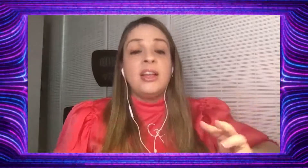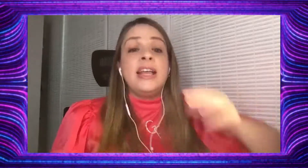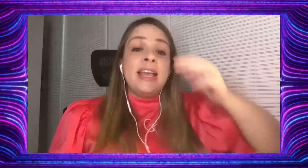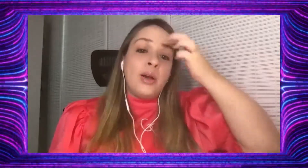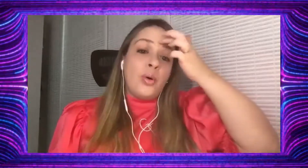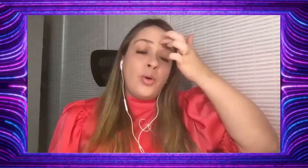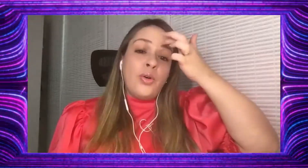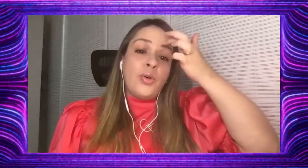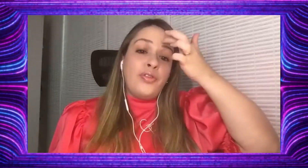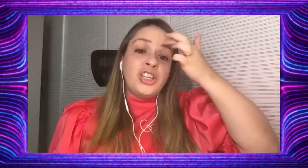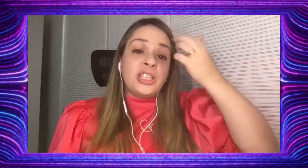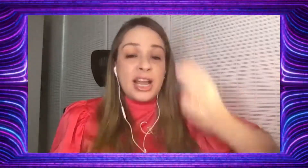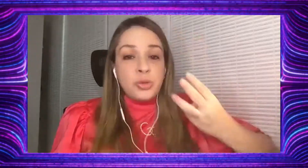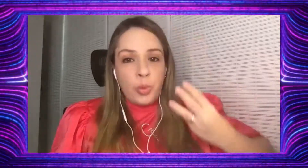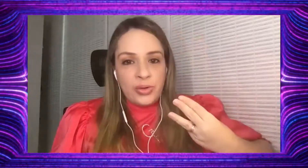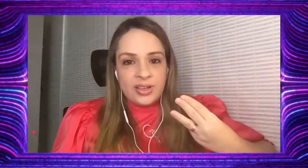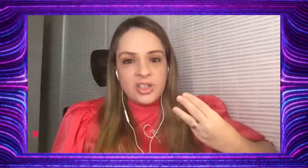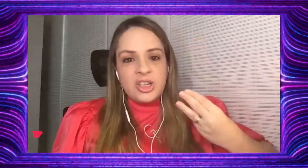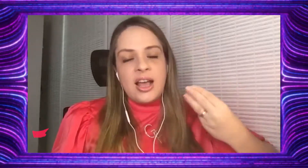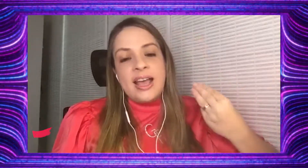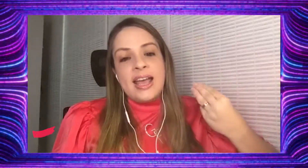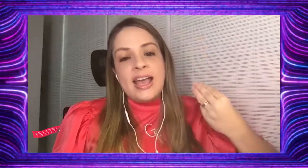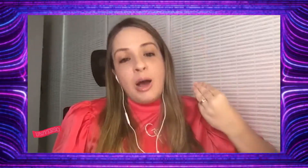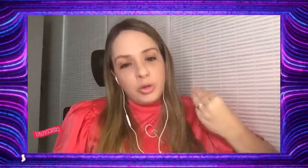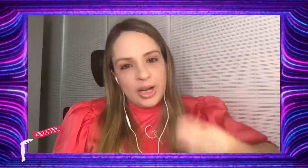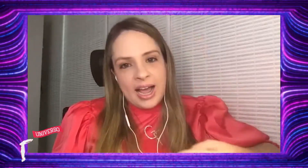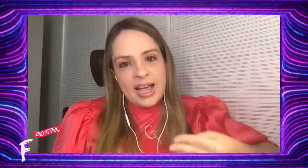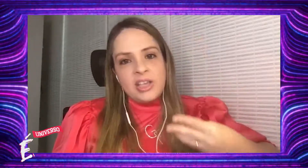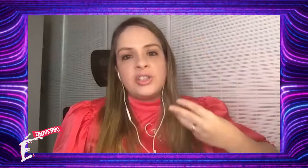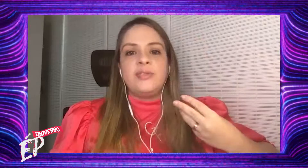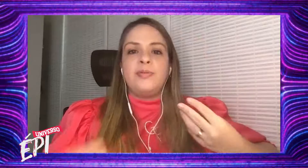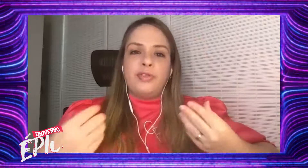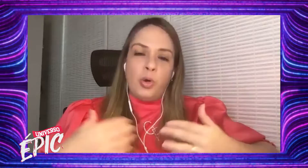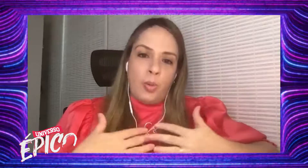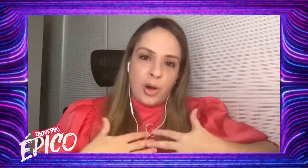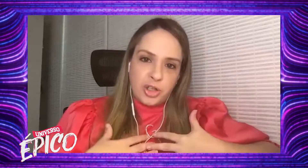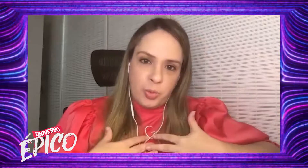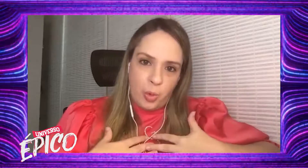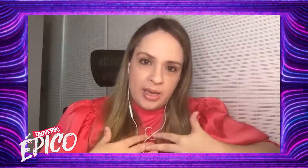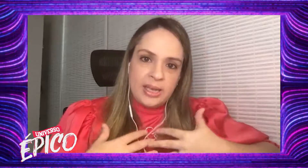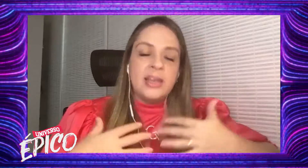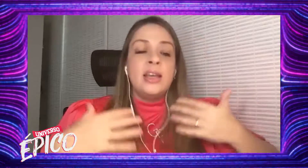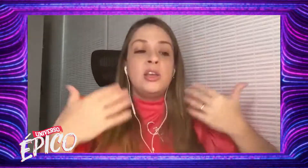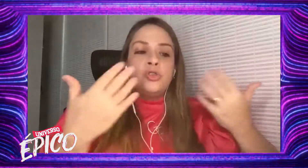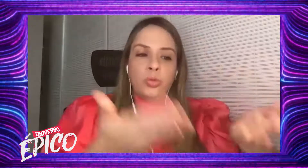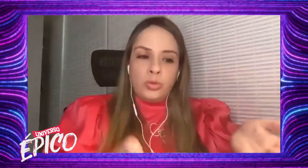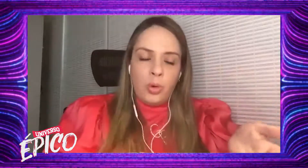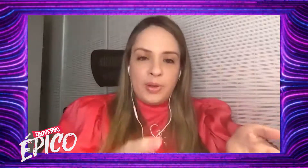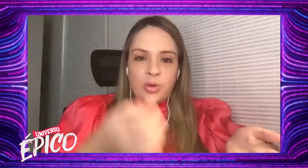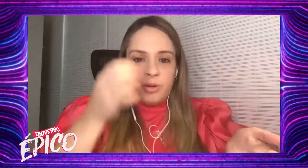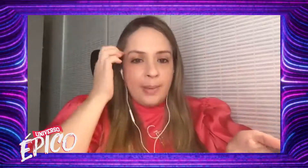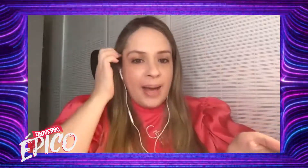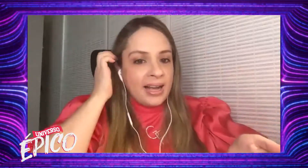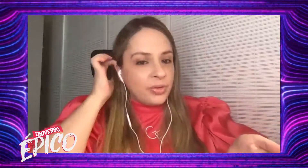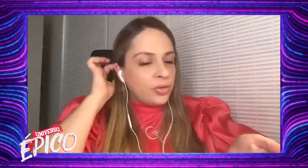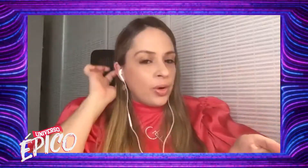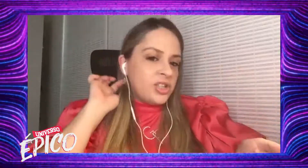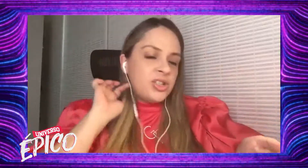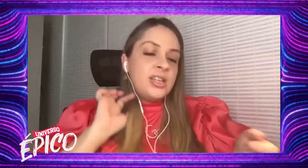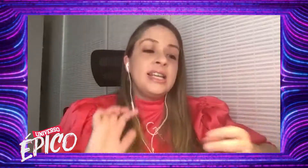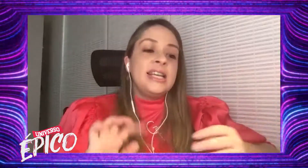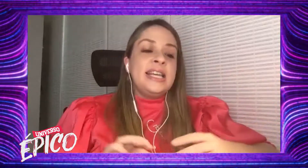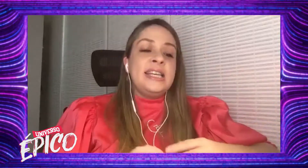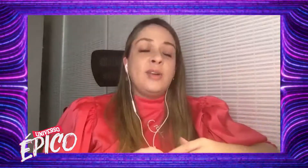livro. Eu fiz 3 músicas autorais, foram compostas por mim, junto com o pessoal da